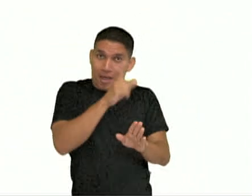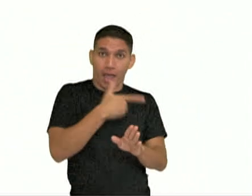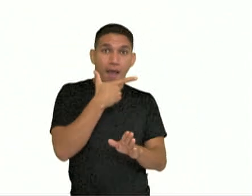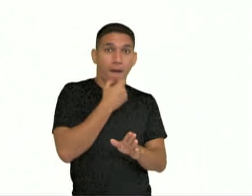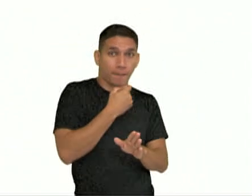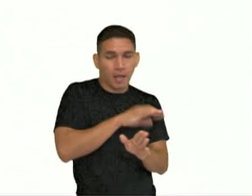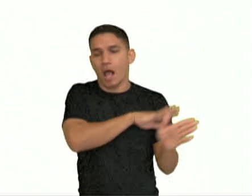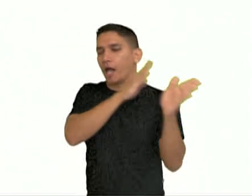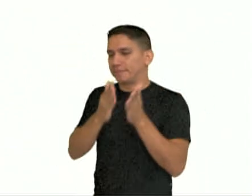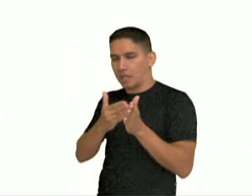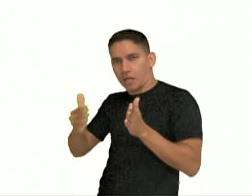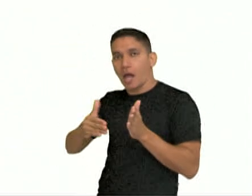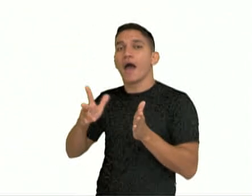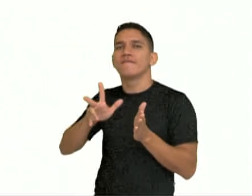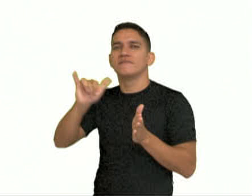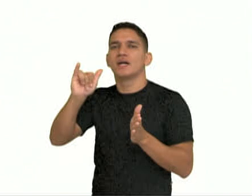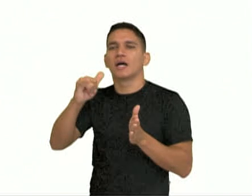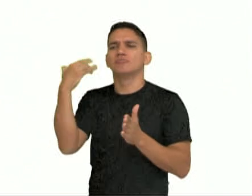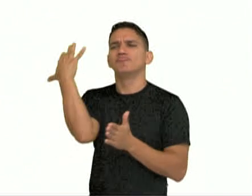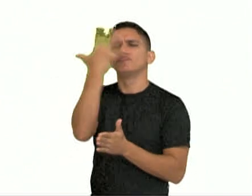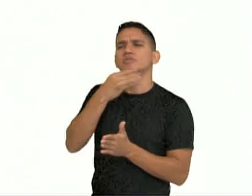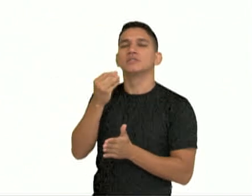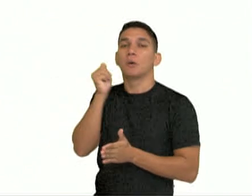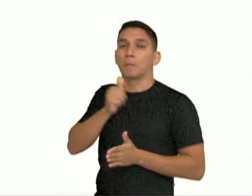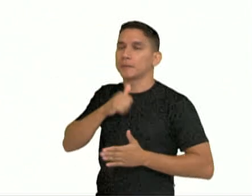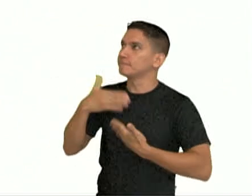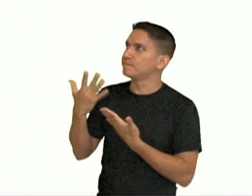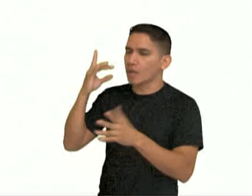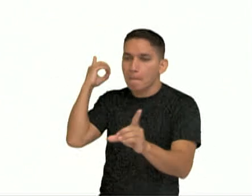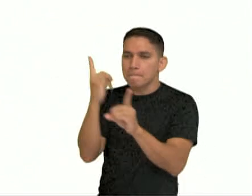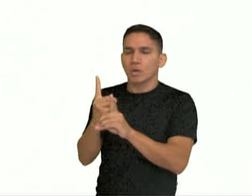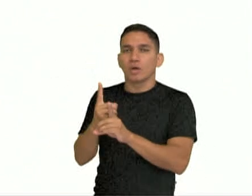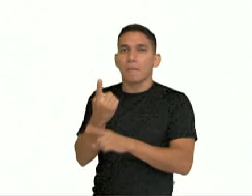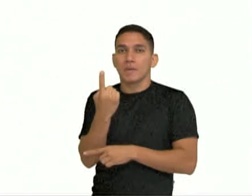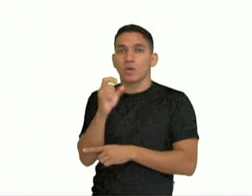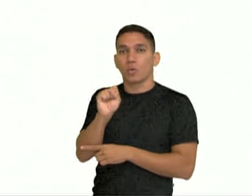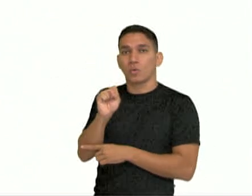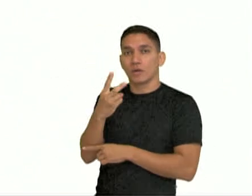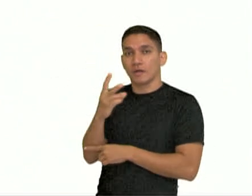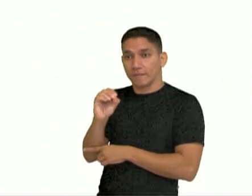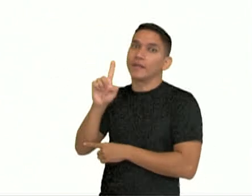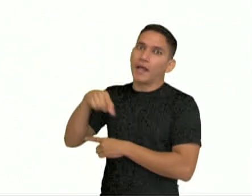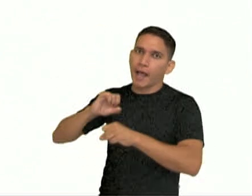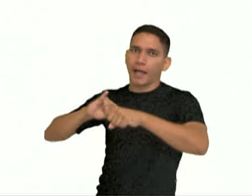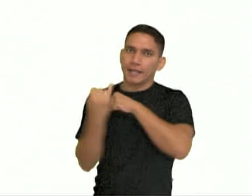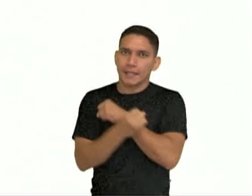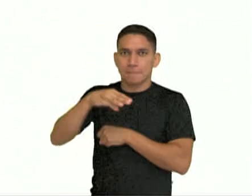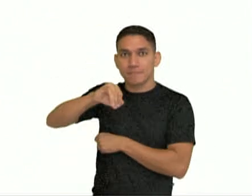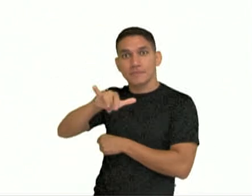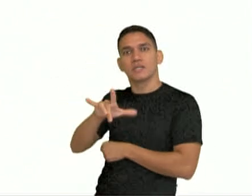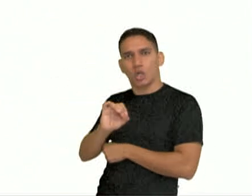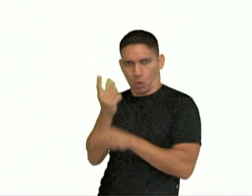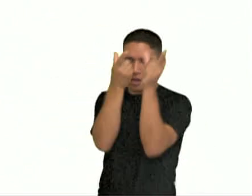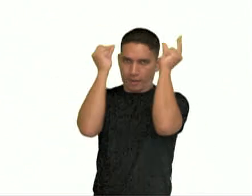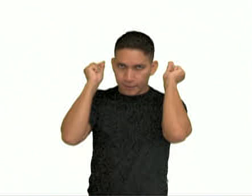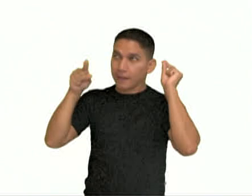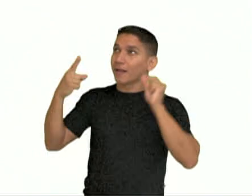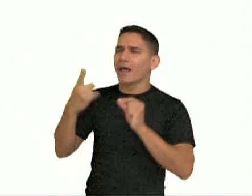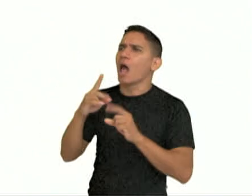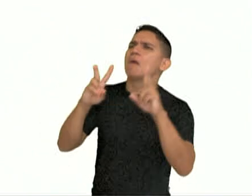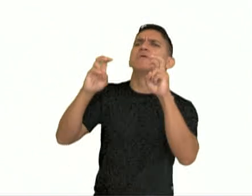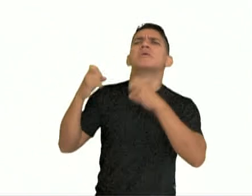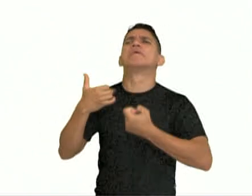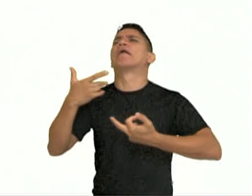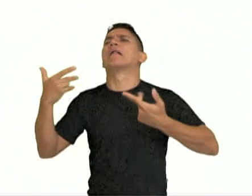um pouco da beleza feminina. Tá? A história de sua descoberta em 1820, na ilha de Milo, que é uma das ilhas gregas, é assunto de